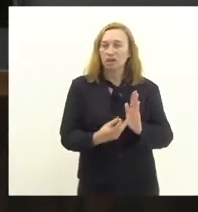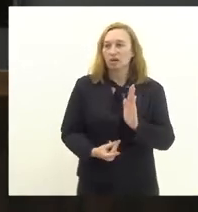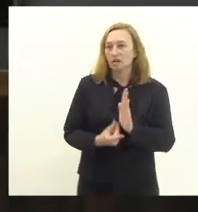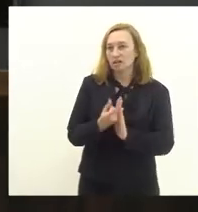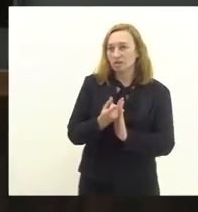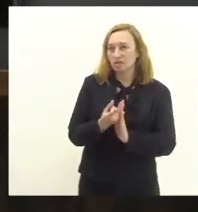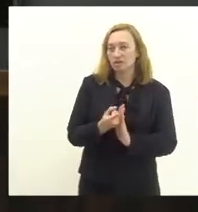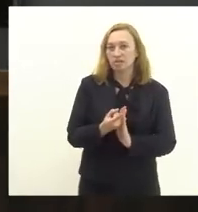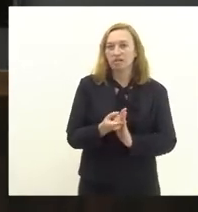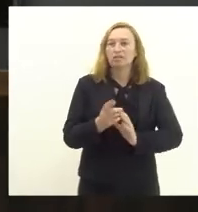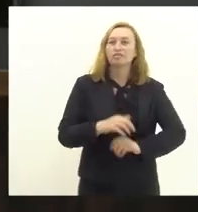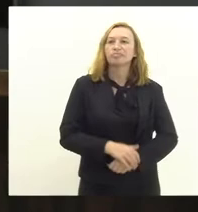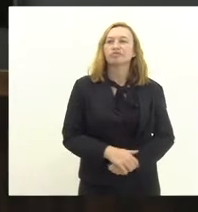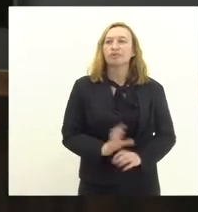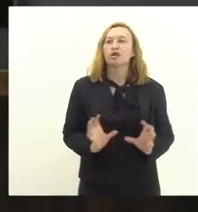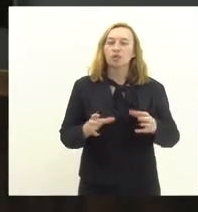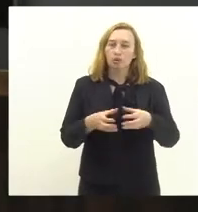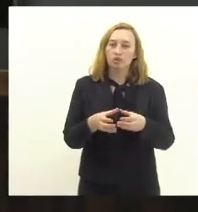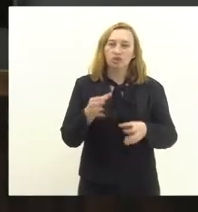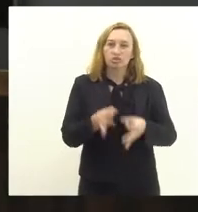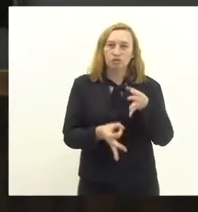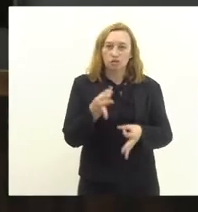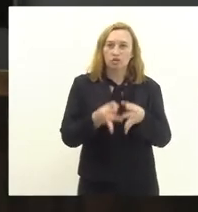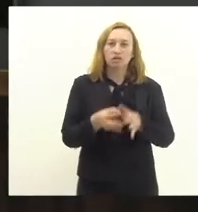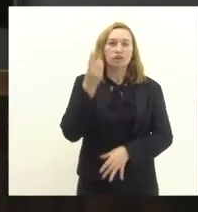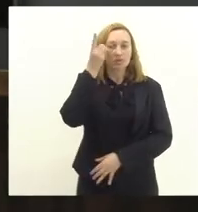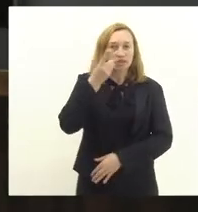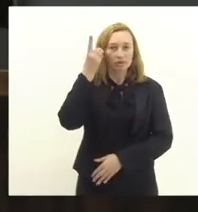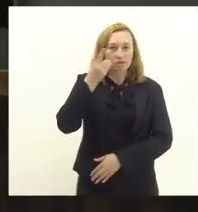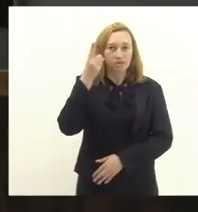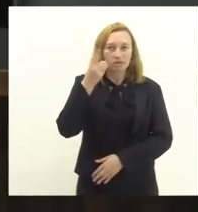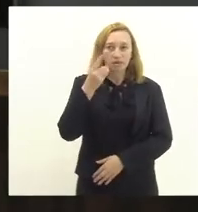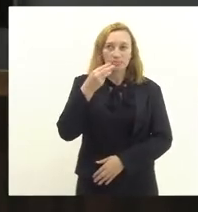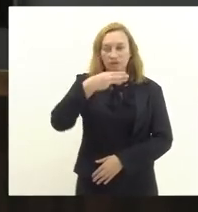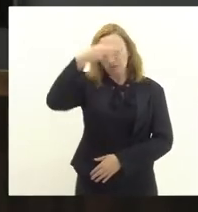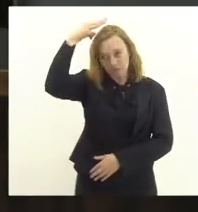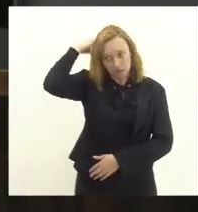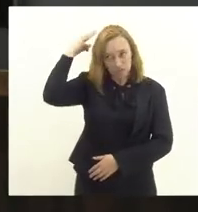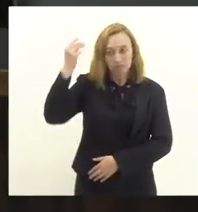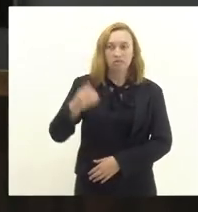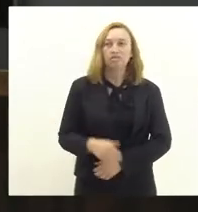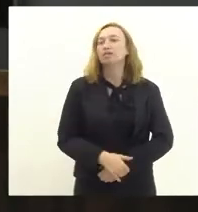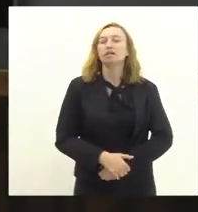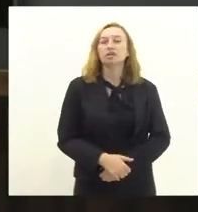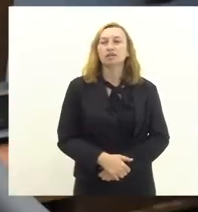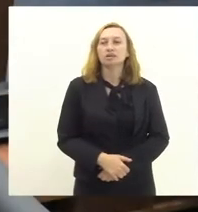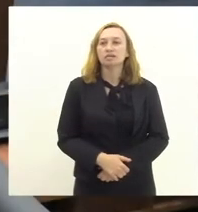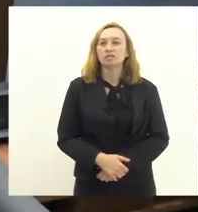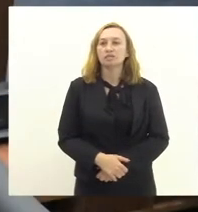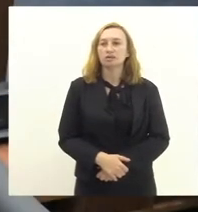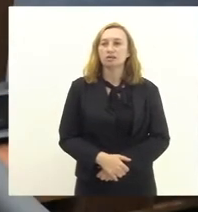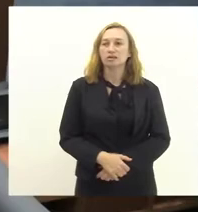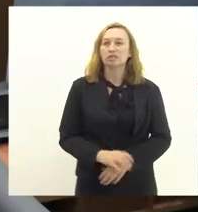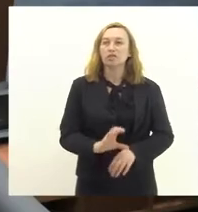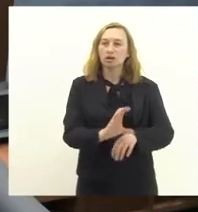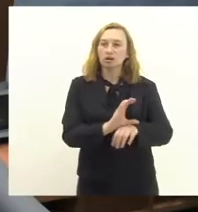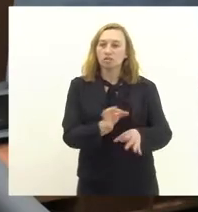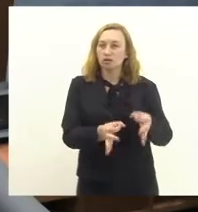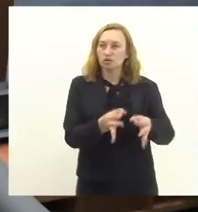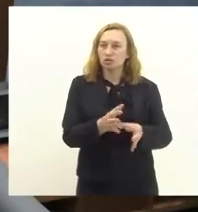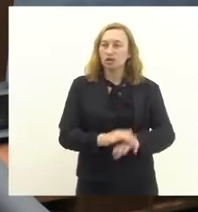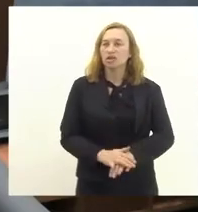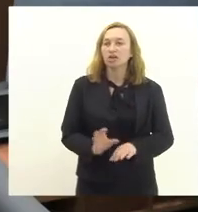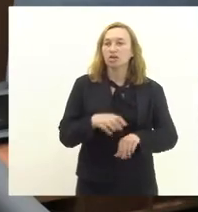Orçamento. Para emitir parecer pela Comissão de Constituição e Justiça, deputado Márcio Pacheco. Parecer pela juridicidade. Pela